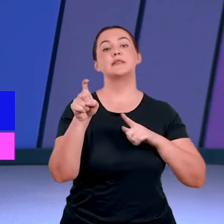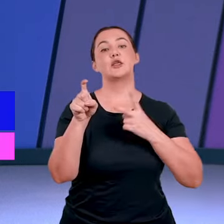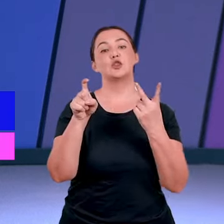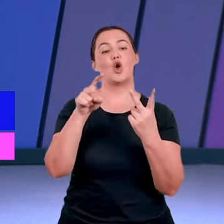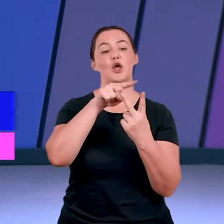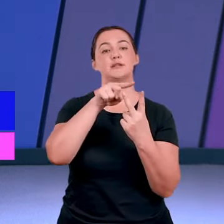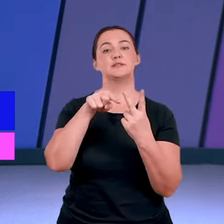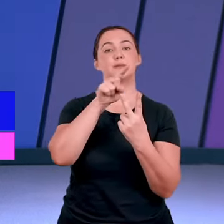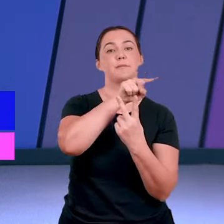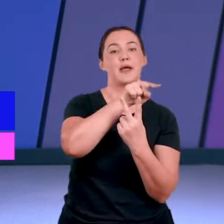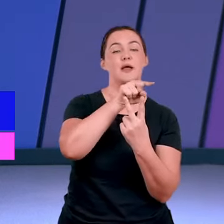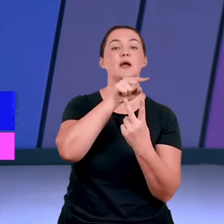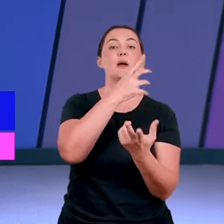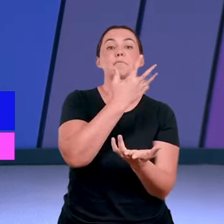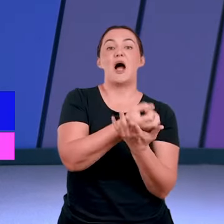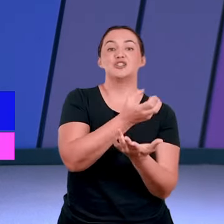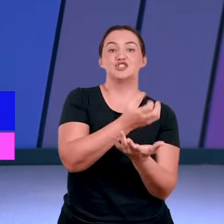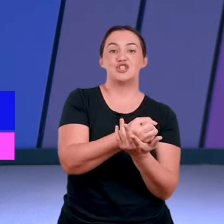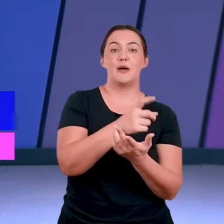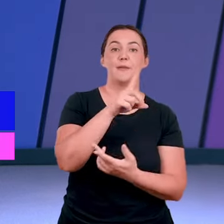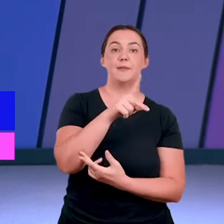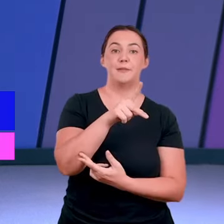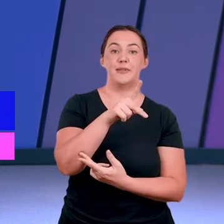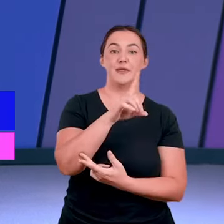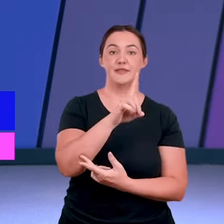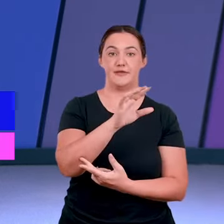de então você tem duas opções: baixar em